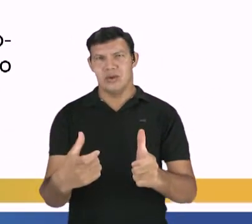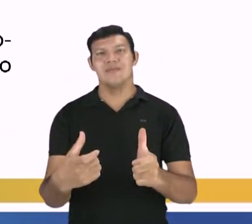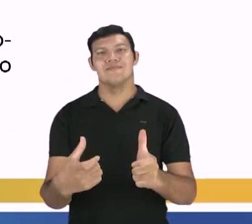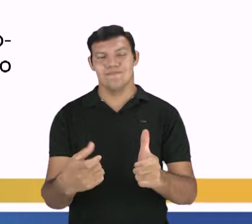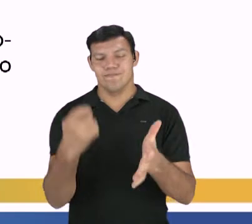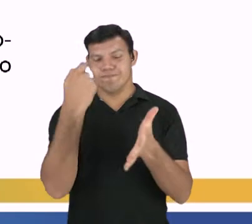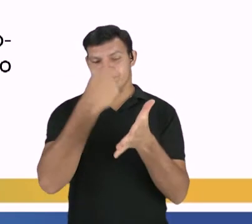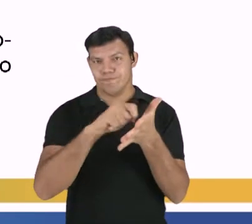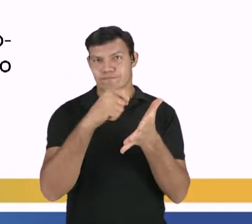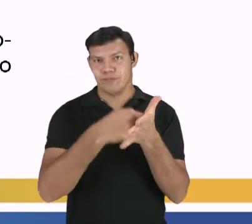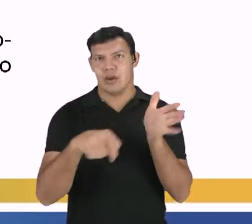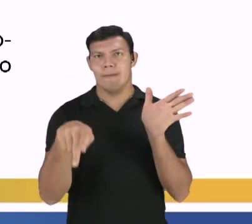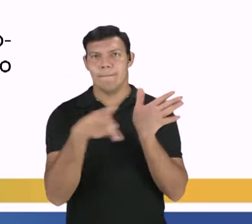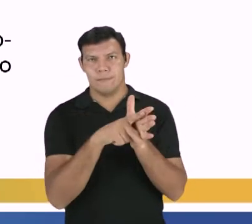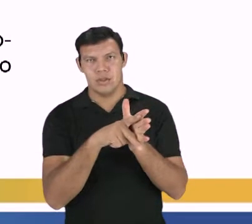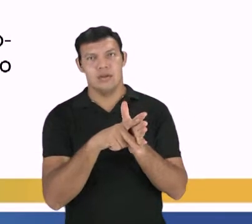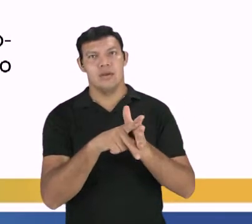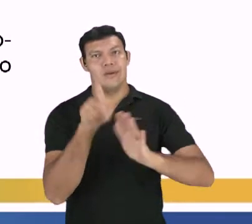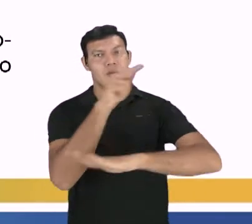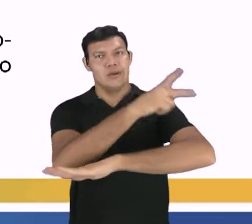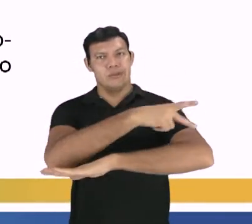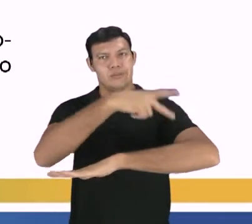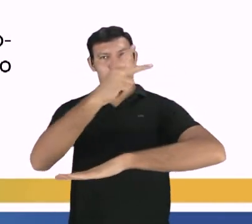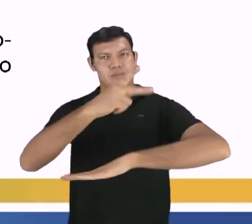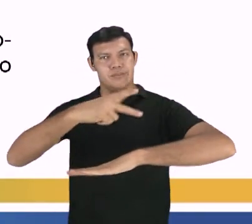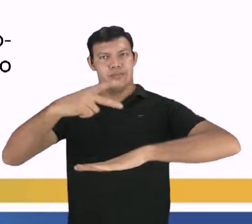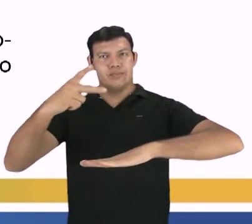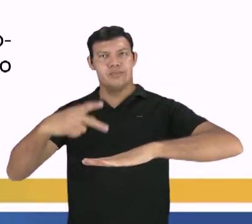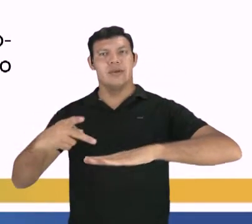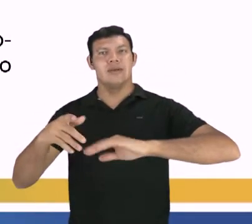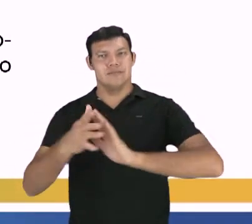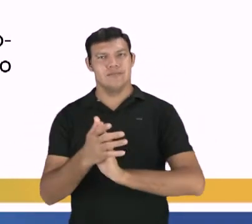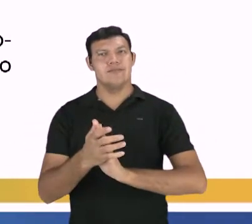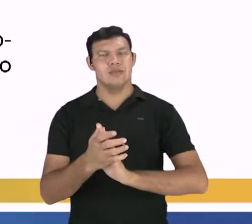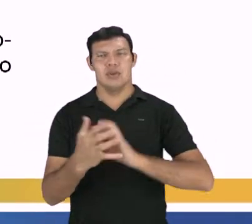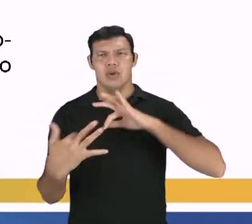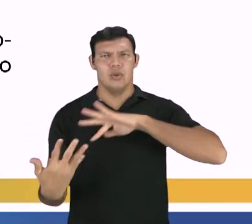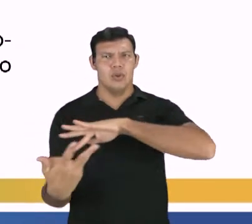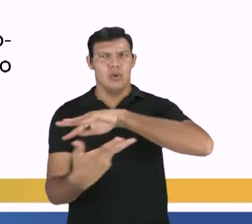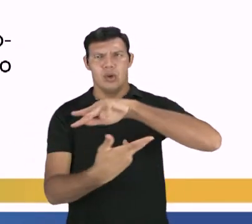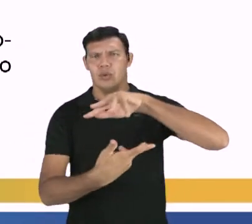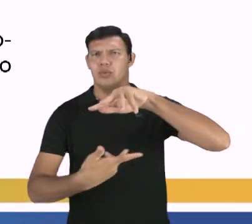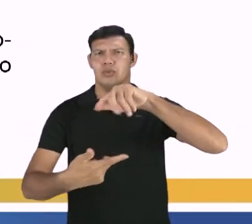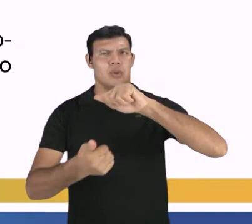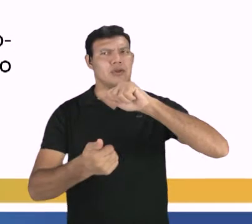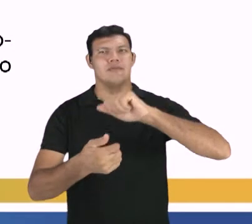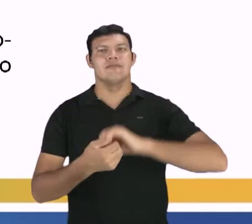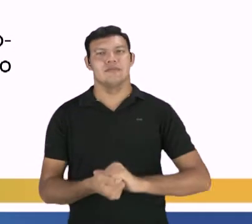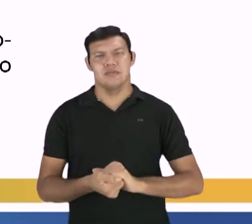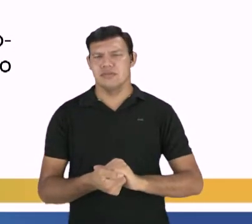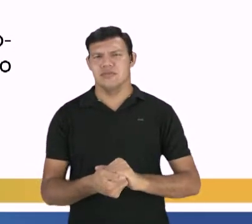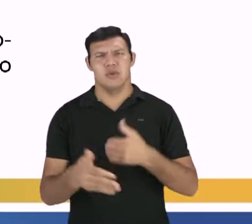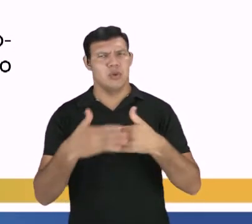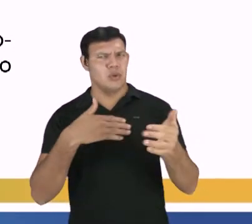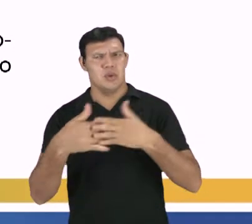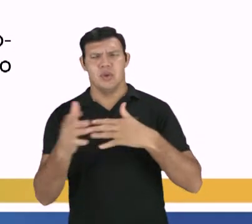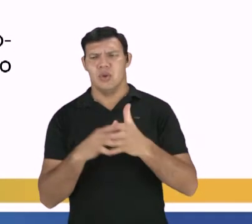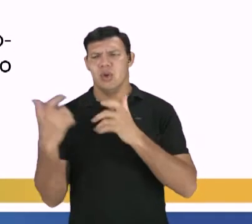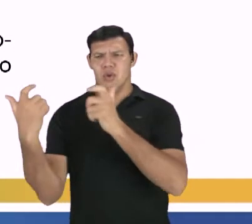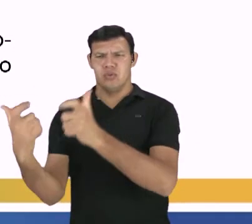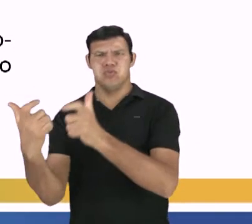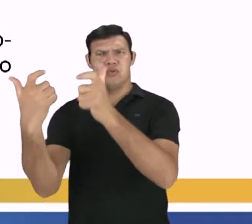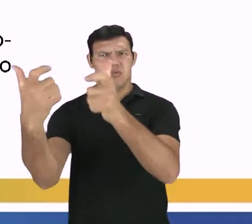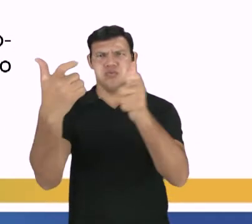os autores, no parnasianismo ele já tinha os assuntos, já era mais universal, tratar de qualquer lugar